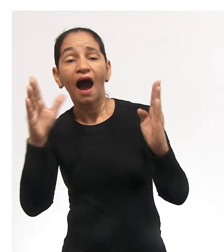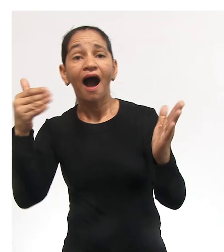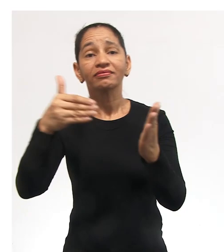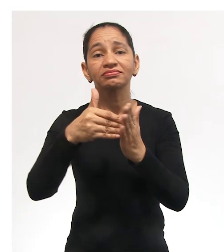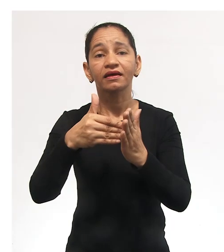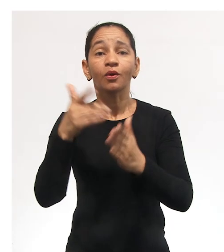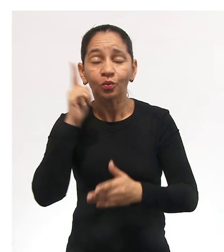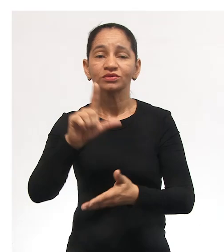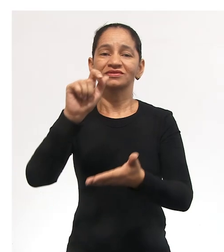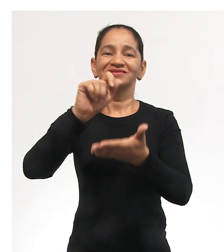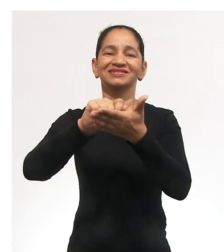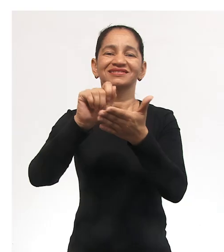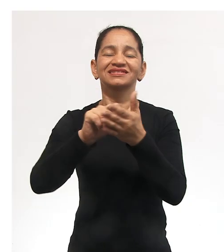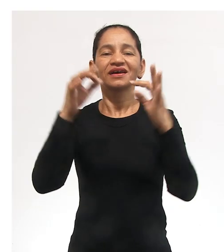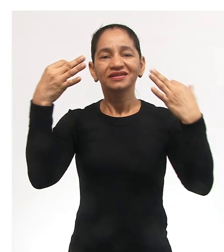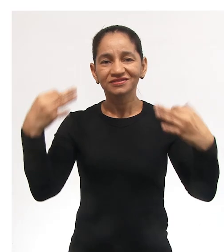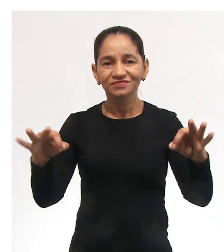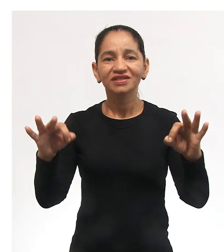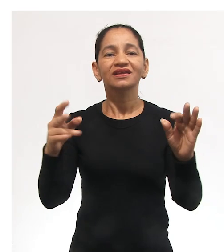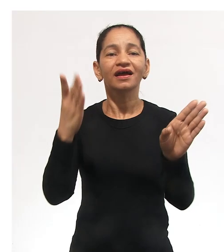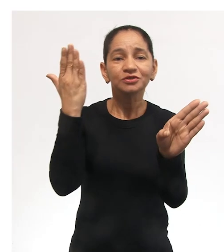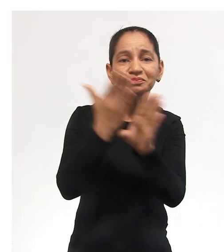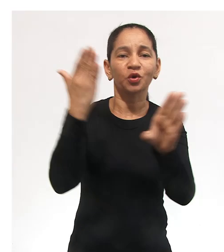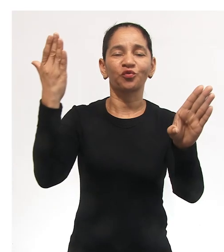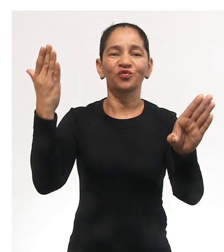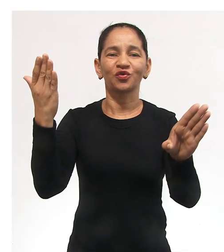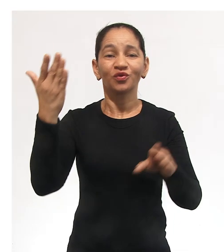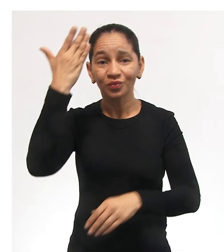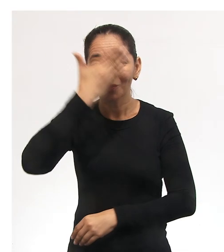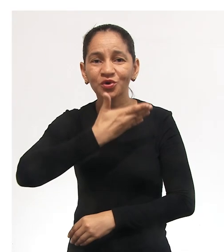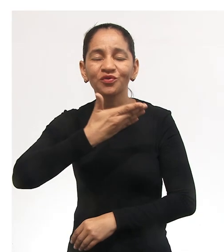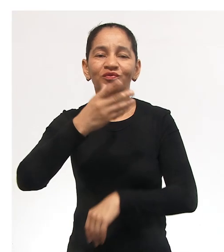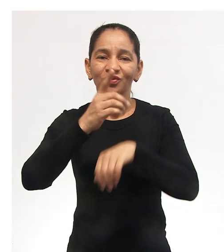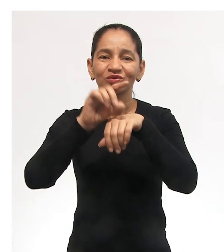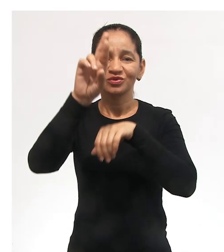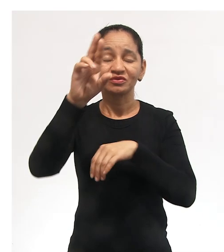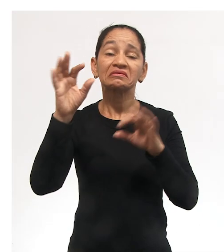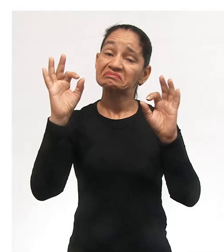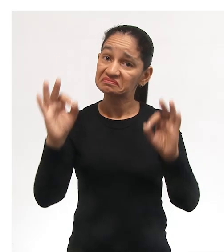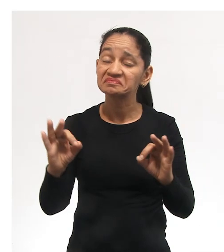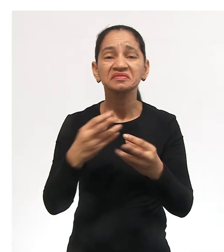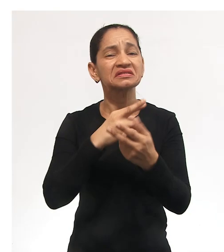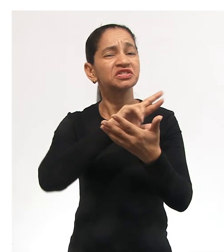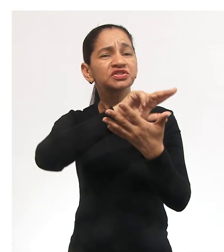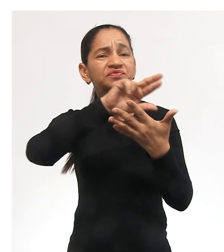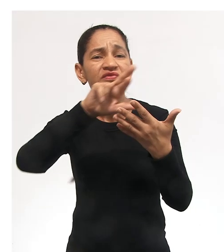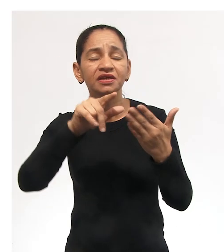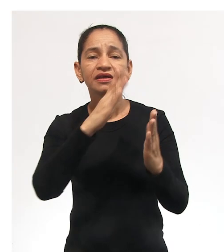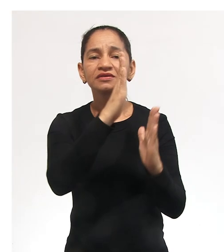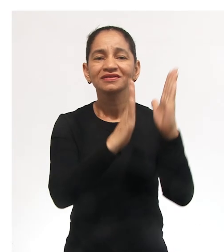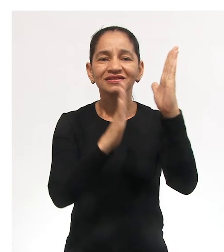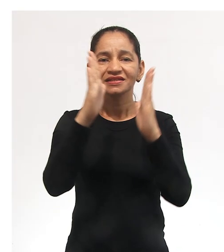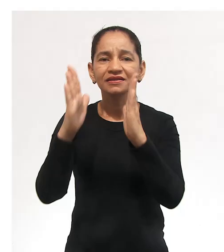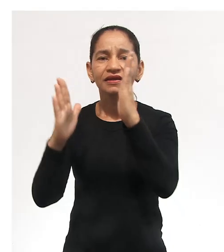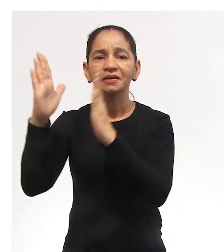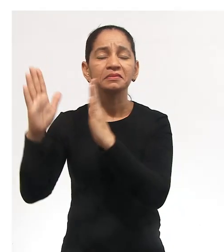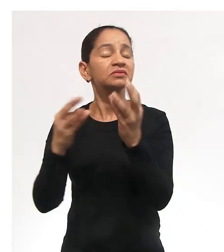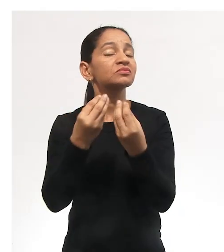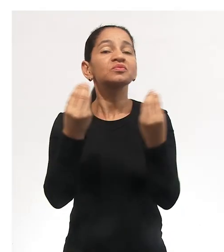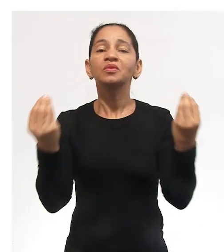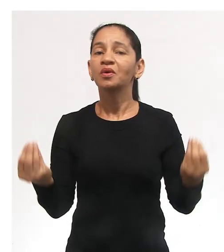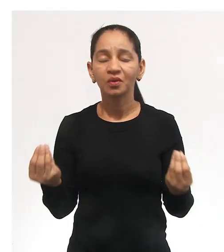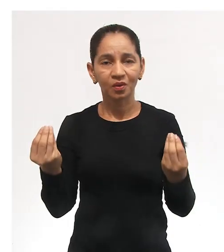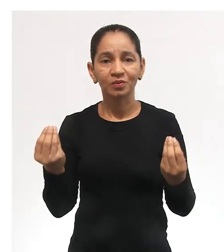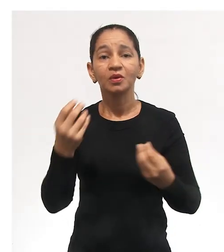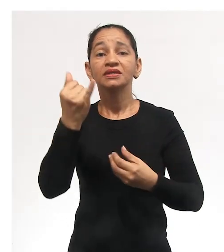da criança. Então, é um aprendizado mesmo, é um processo que envolve várias etapas.